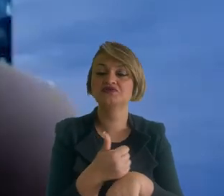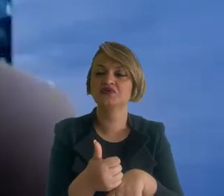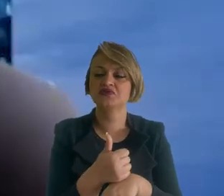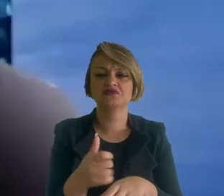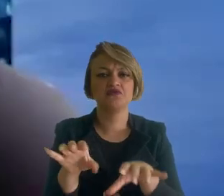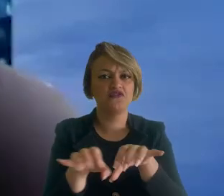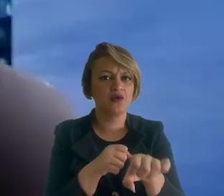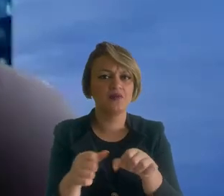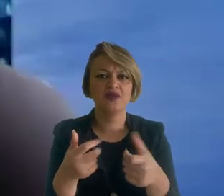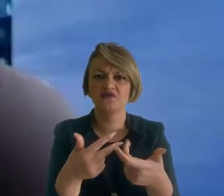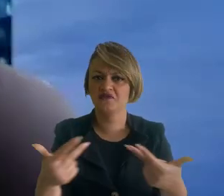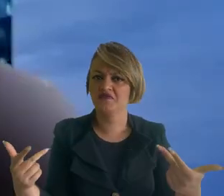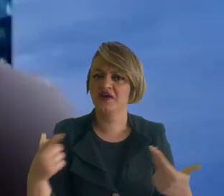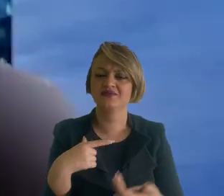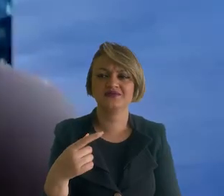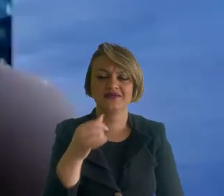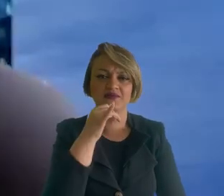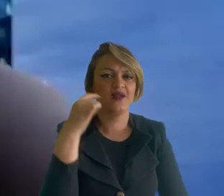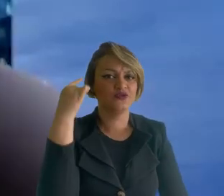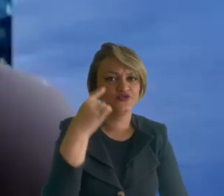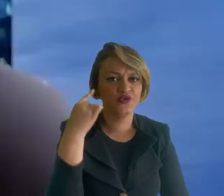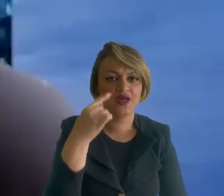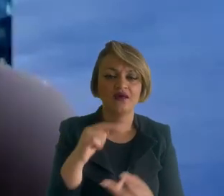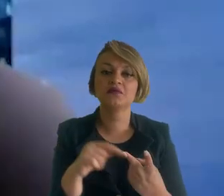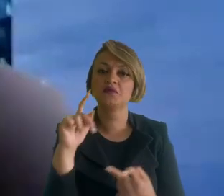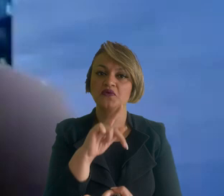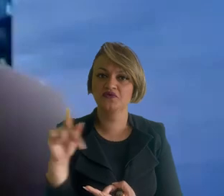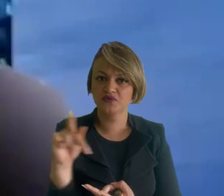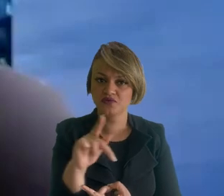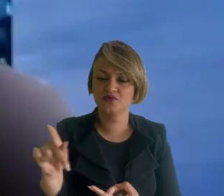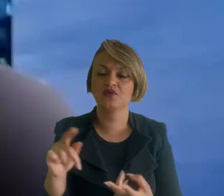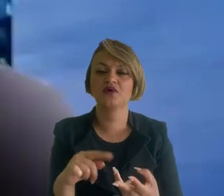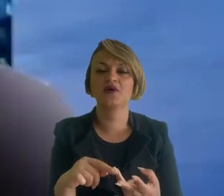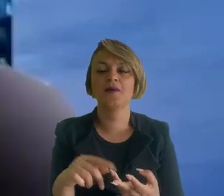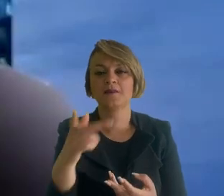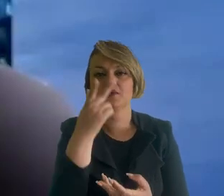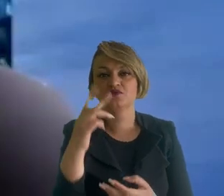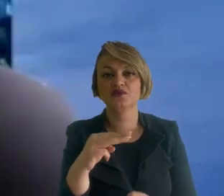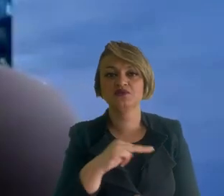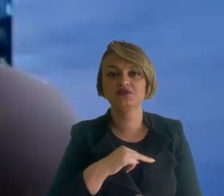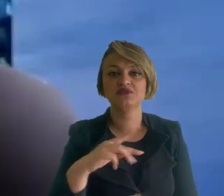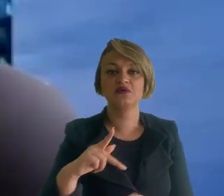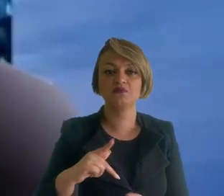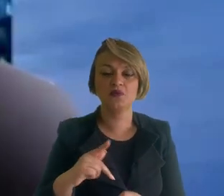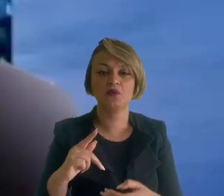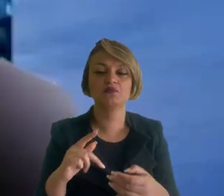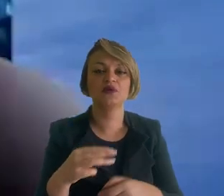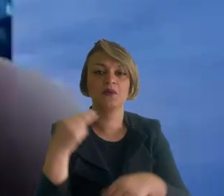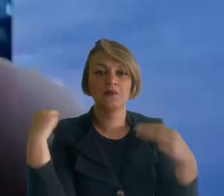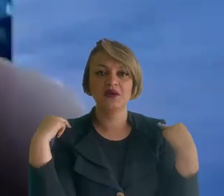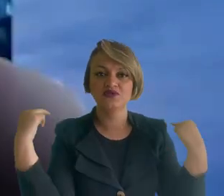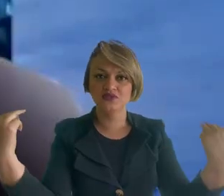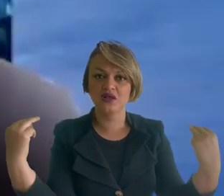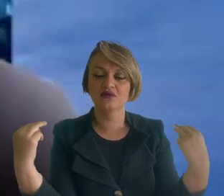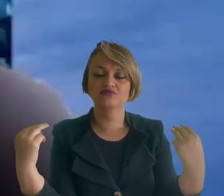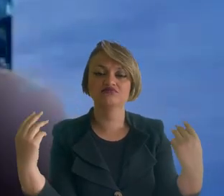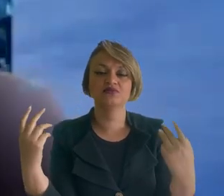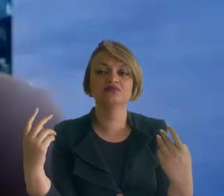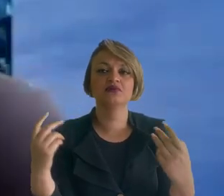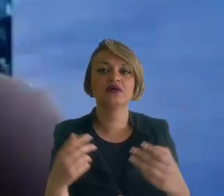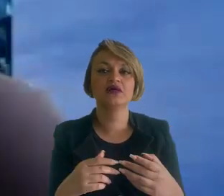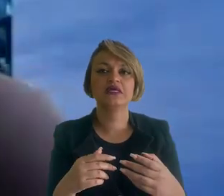diversas advogados professores membros do Ministério Público magistrados